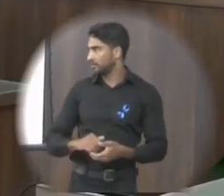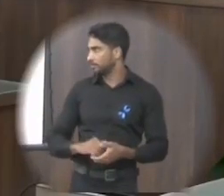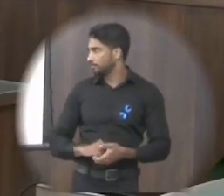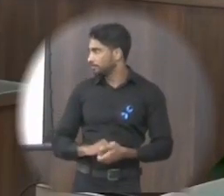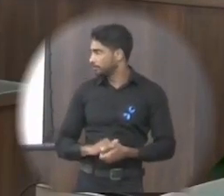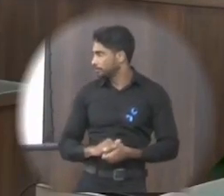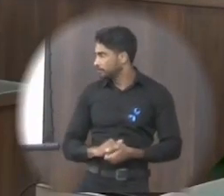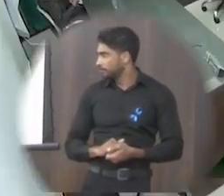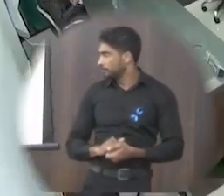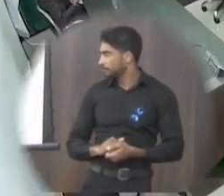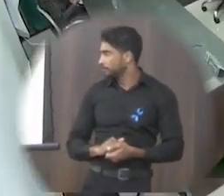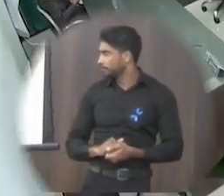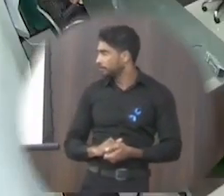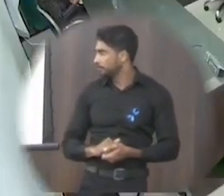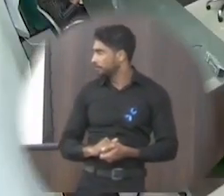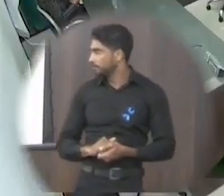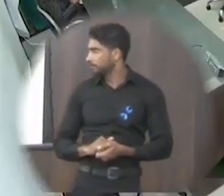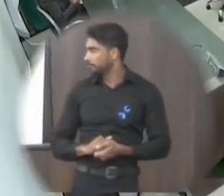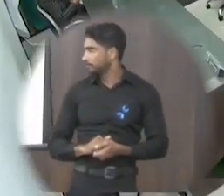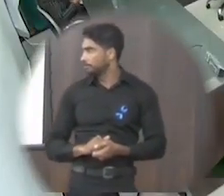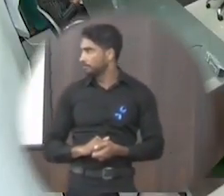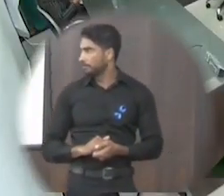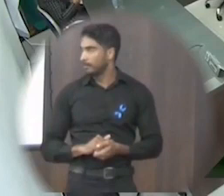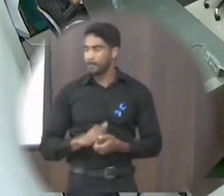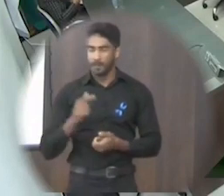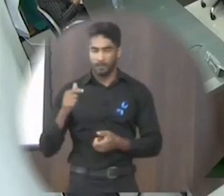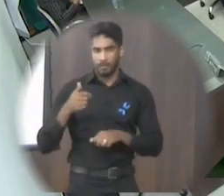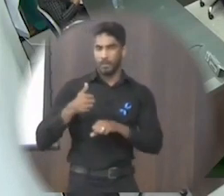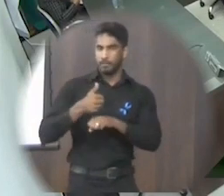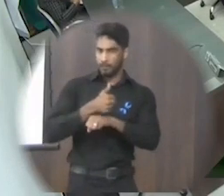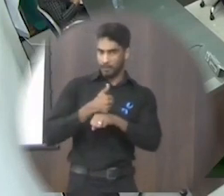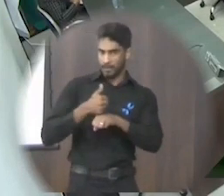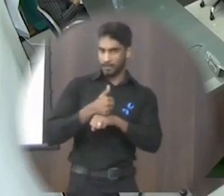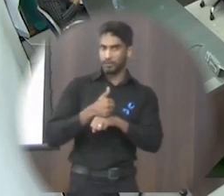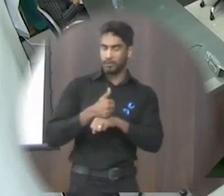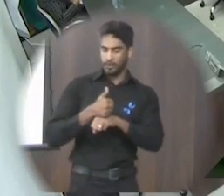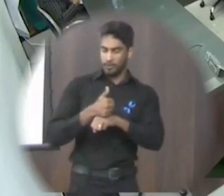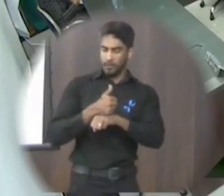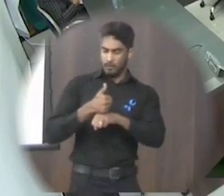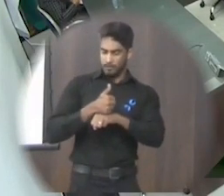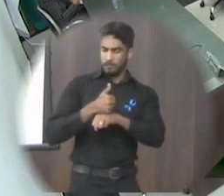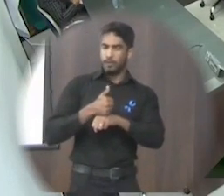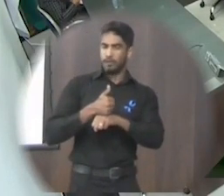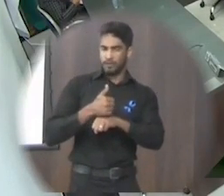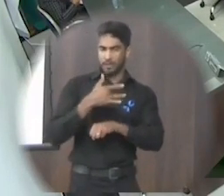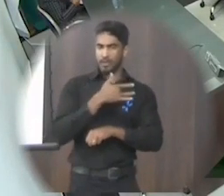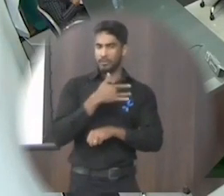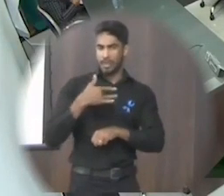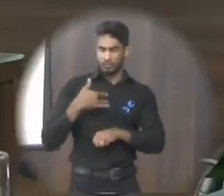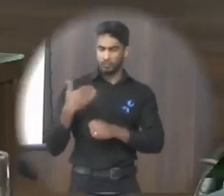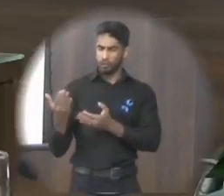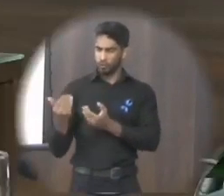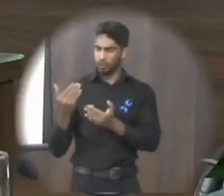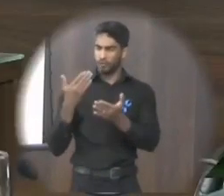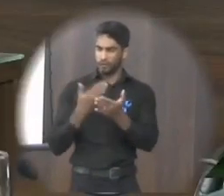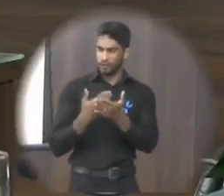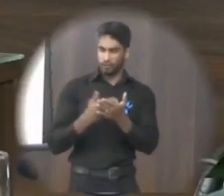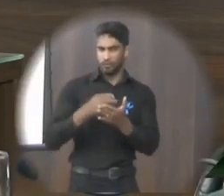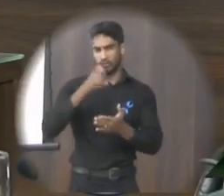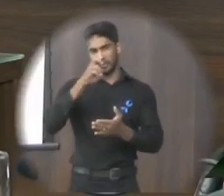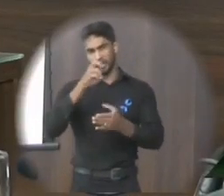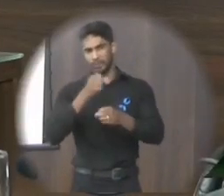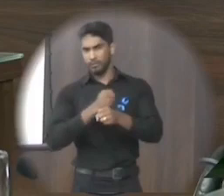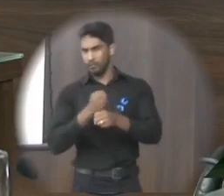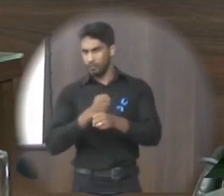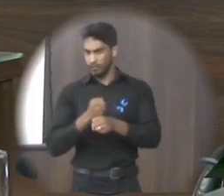Adelan. A minha parte aqui, como profissional de saúde, um jovem que estudou durante 5 anos,